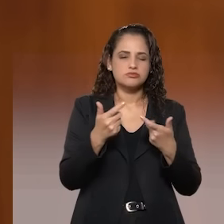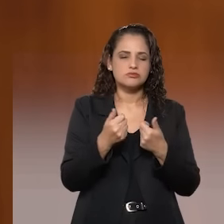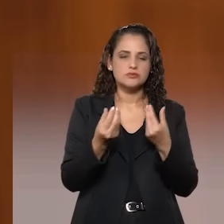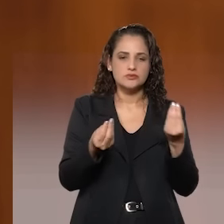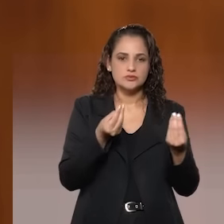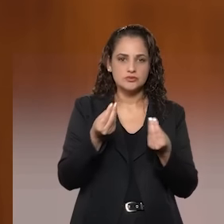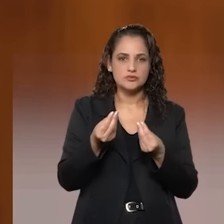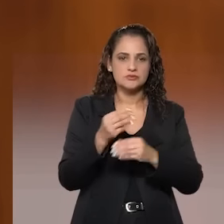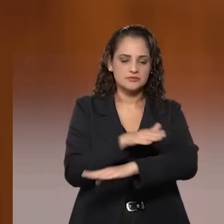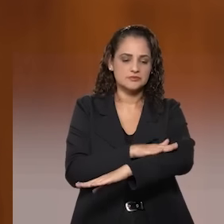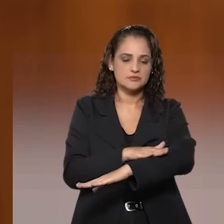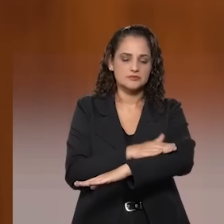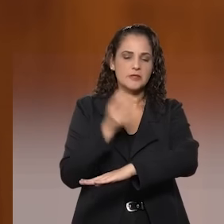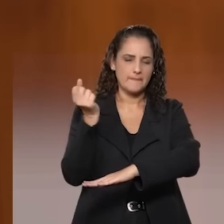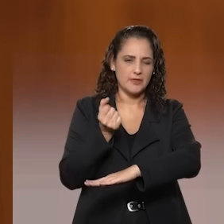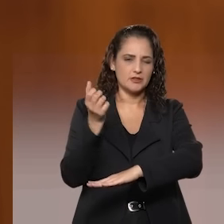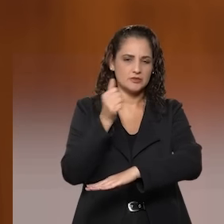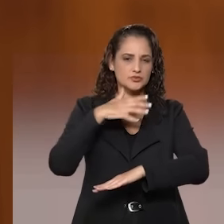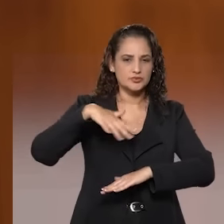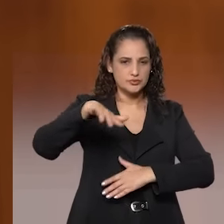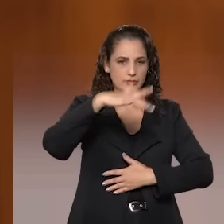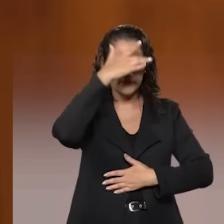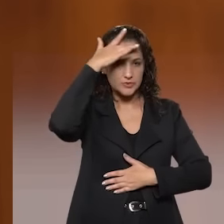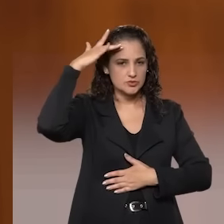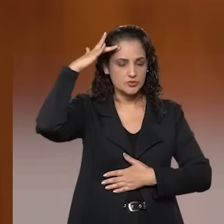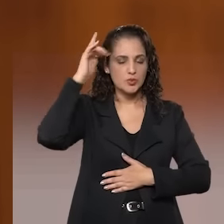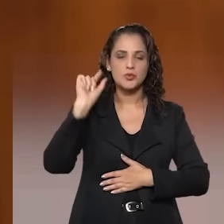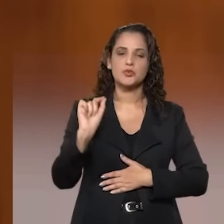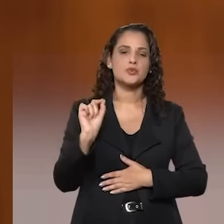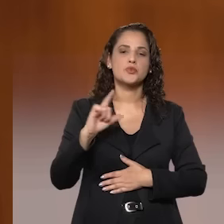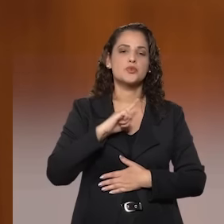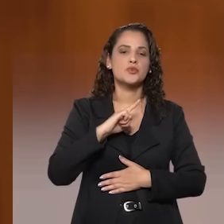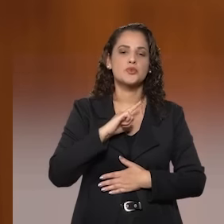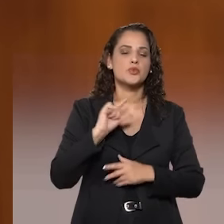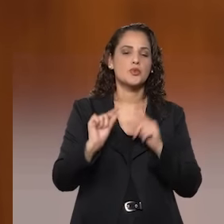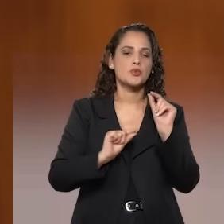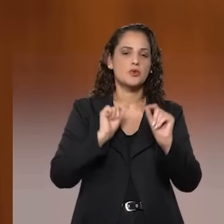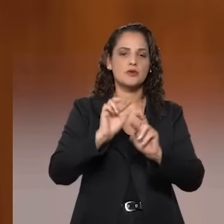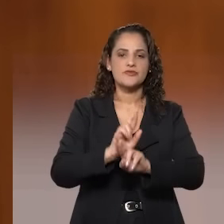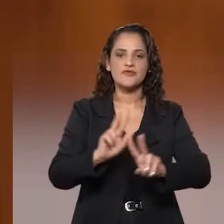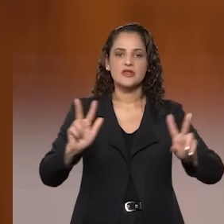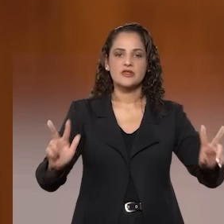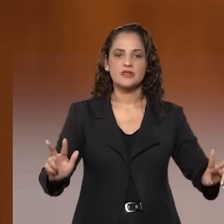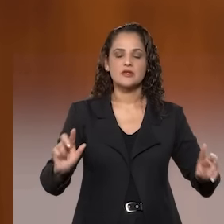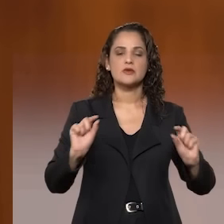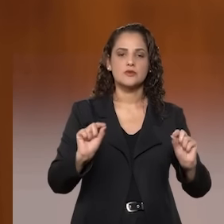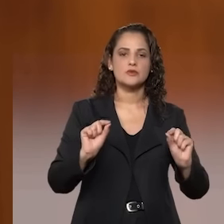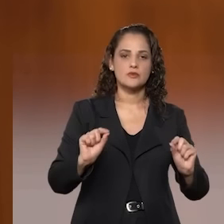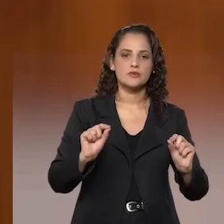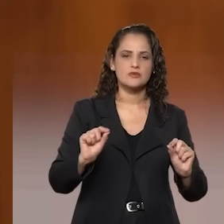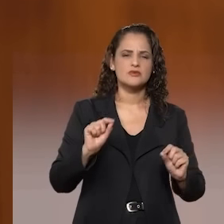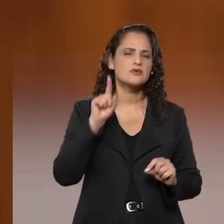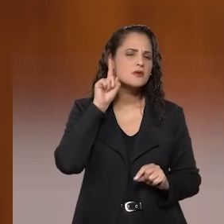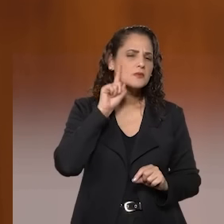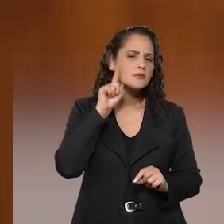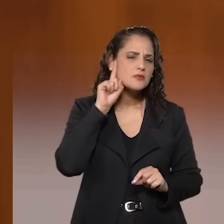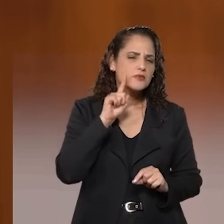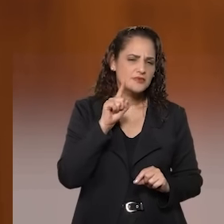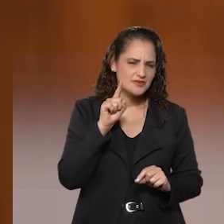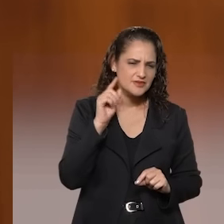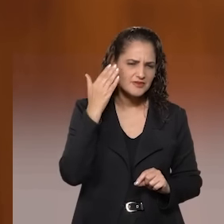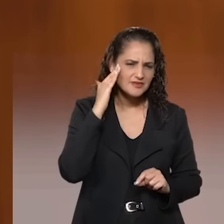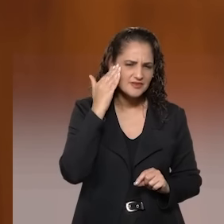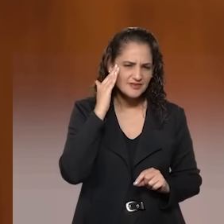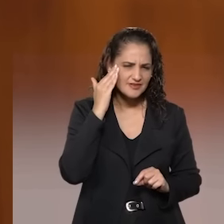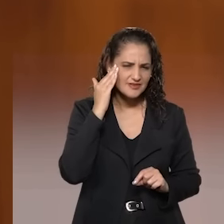a branquitude né ah o que existe de diferença entre o encardido o branco